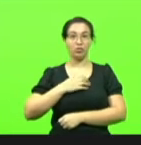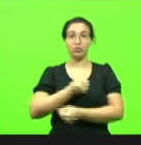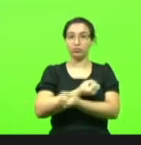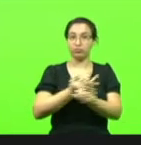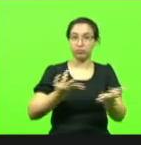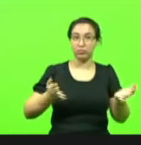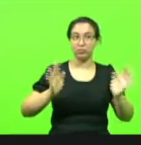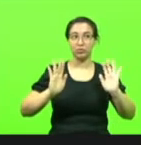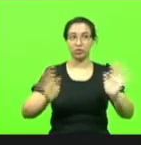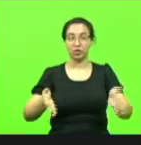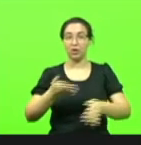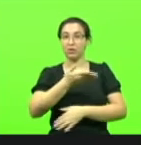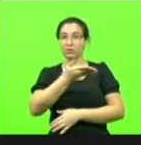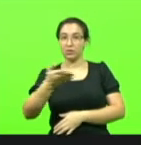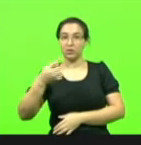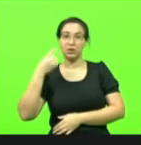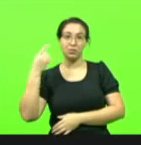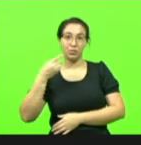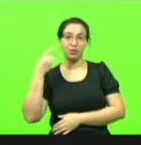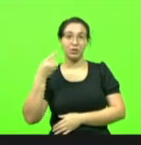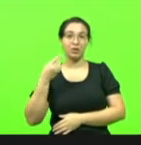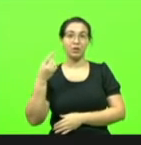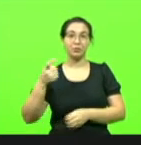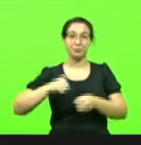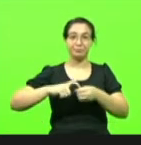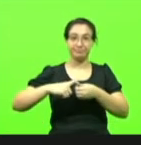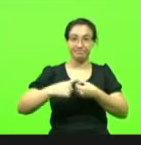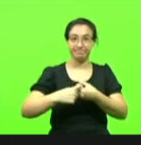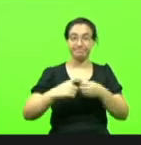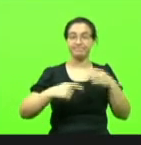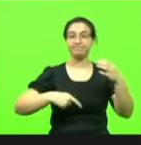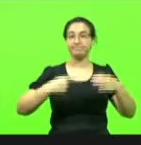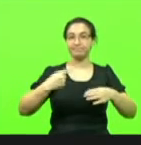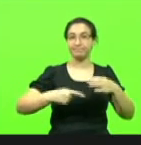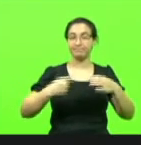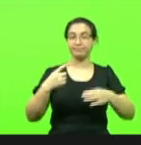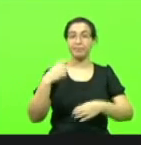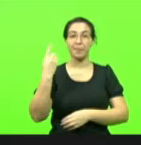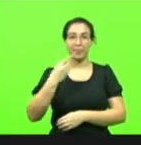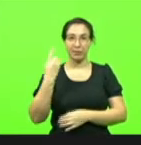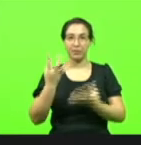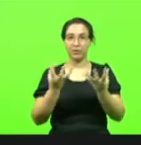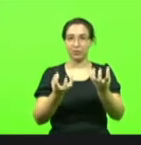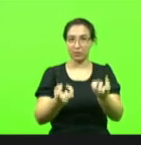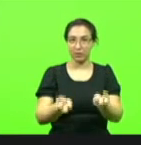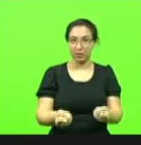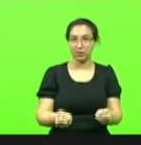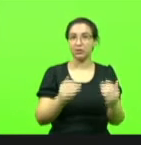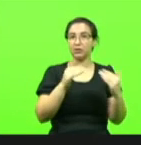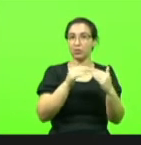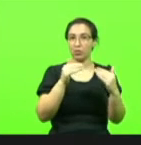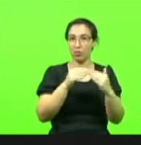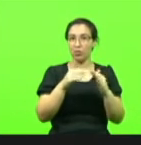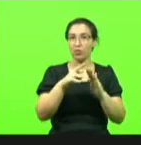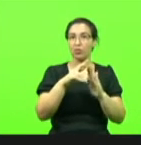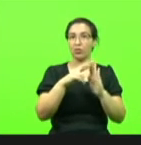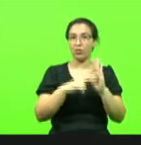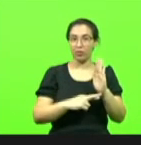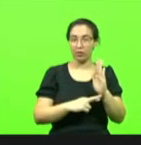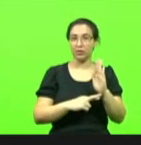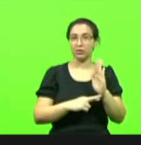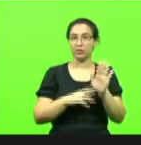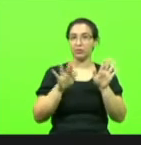distribuído a previamente aos senhores deputados membros dessa comissão os deputados que são a favor da redação